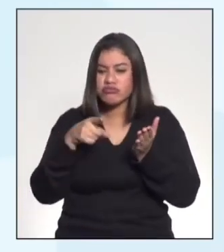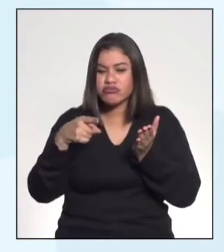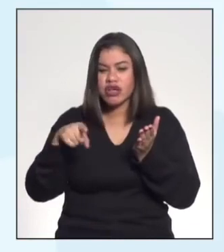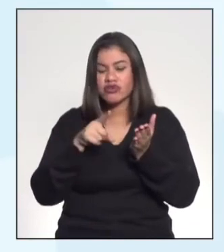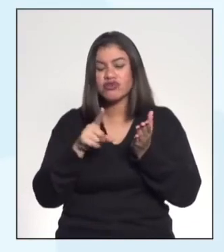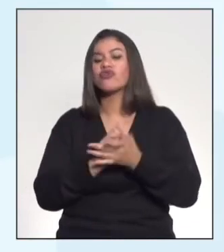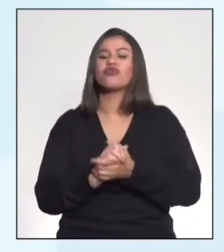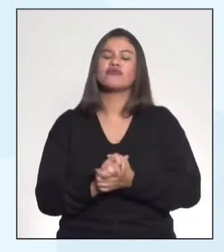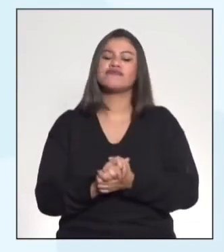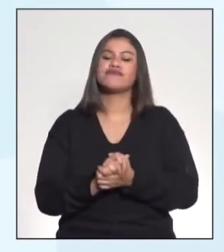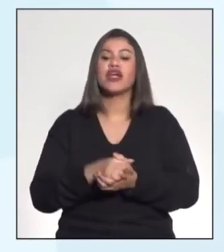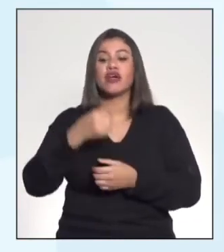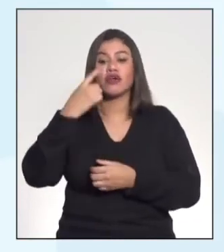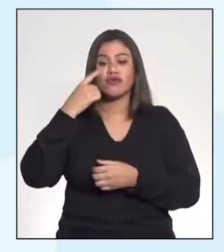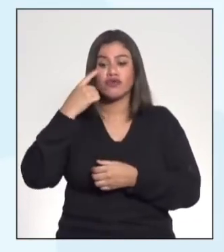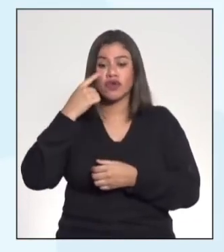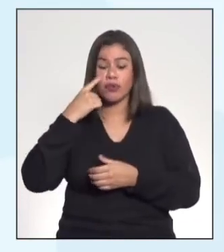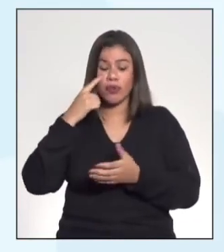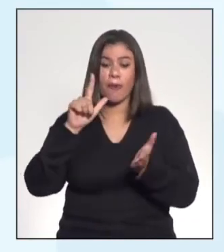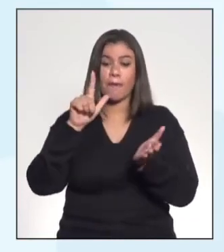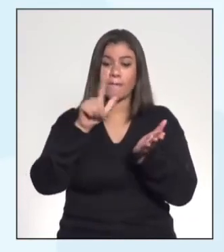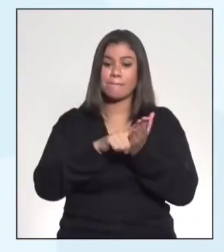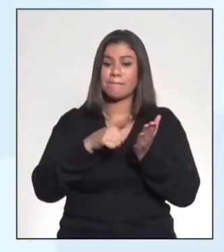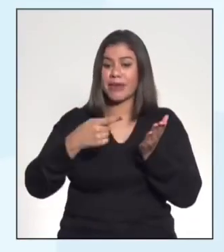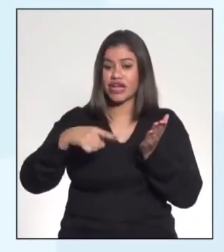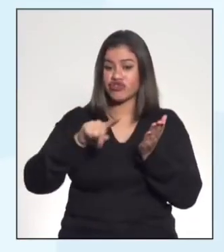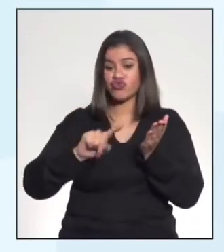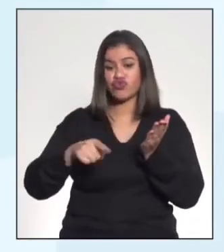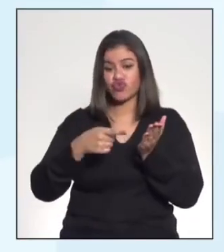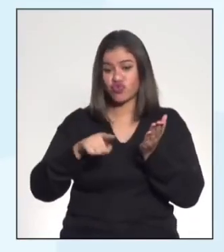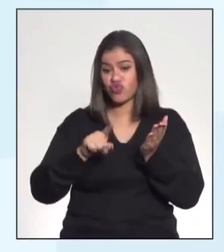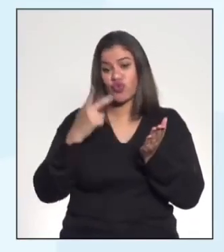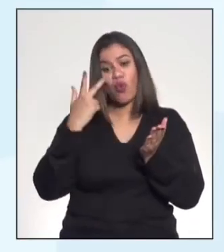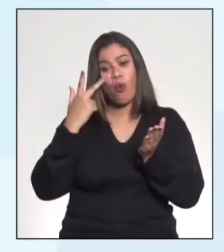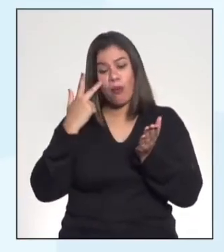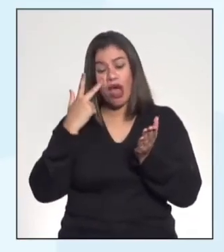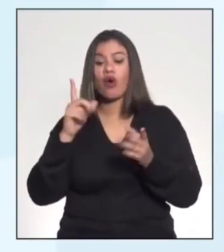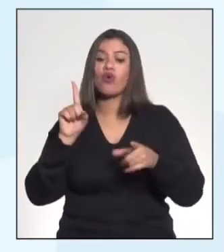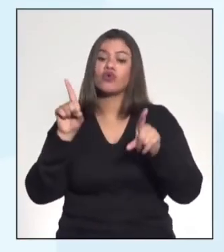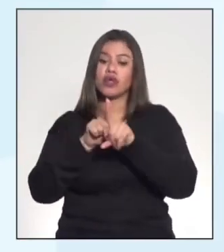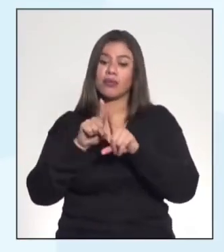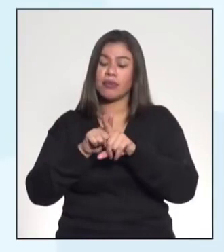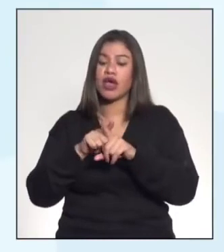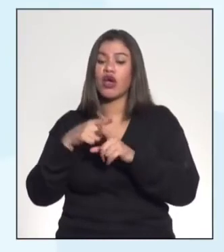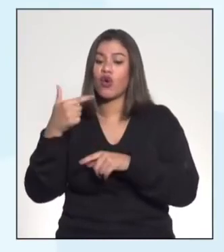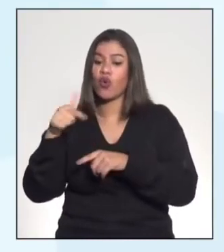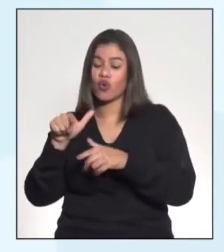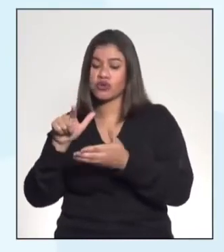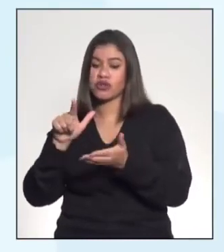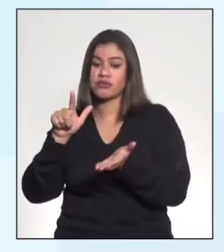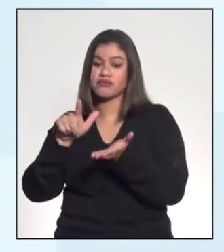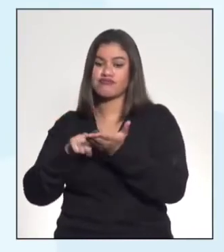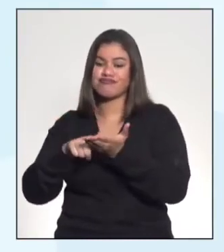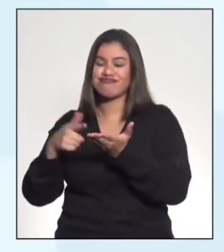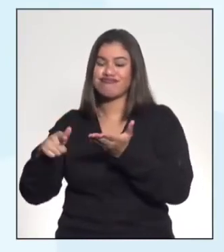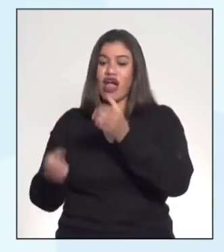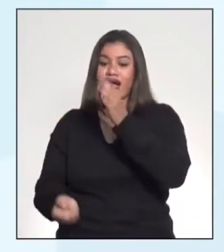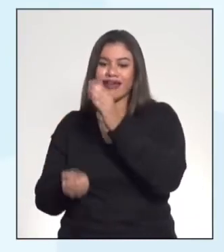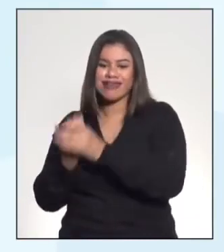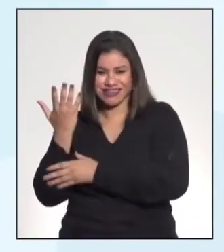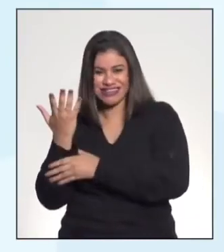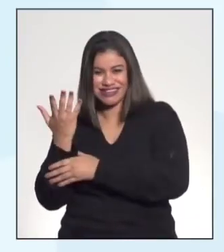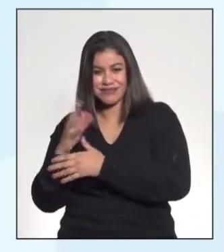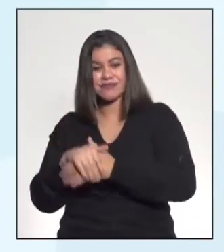partituras convencionais e as não convencionais, que são as criativas. E a gente conheceu diferentes técnicas de